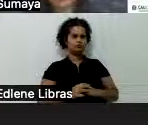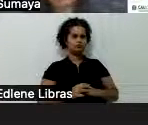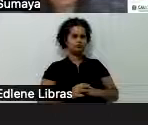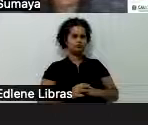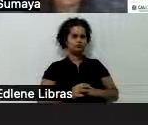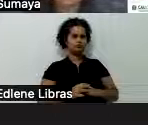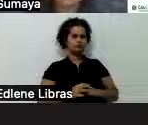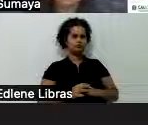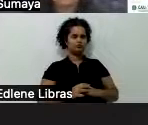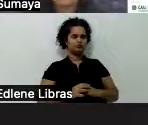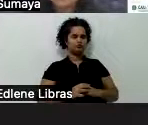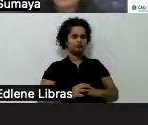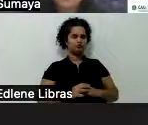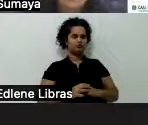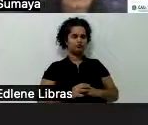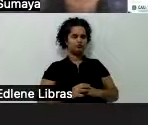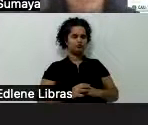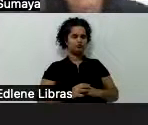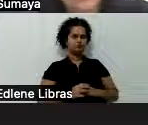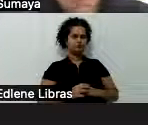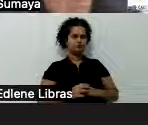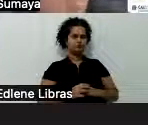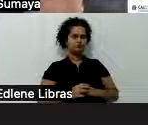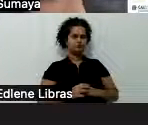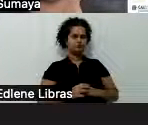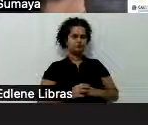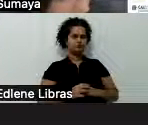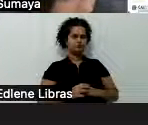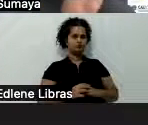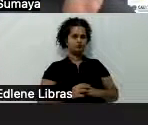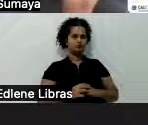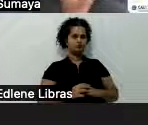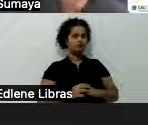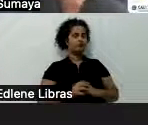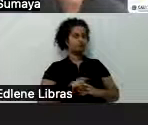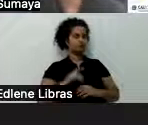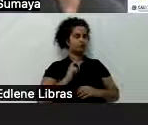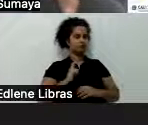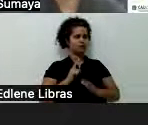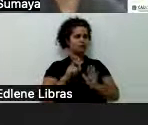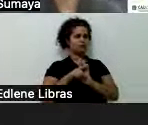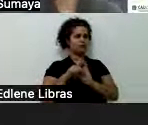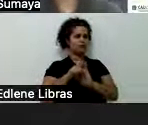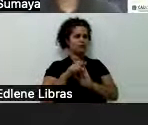trazendo a arborização temporária. Esses atores, ela teve virada cultural para levantar